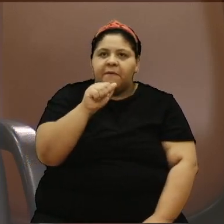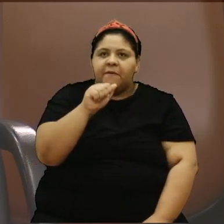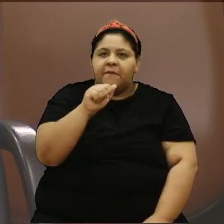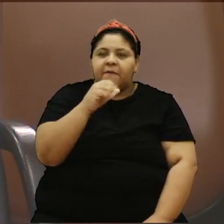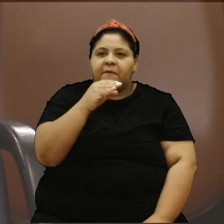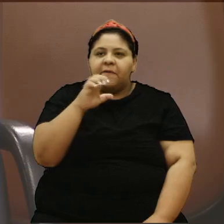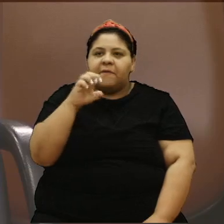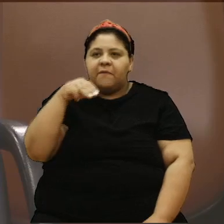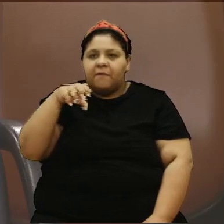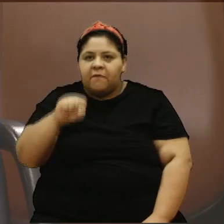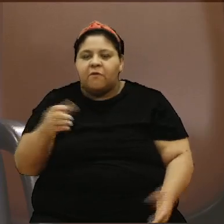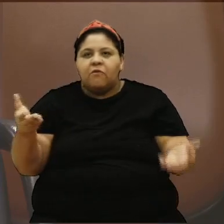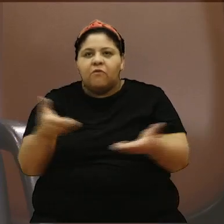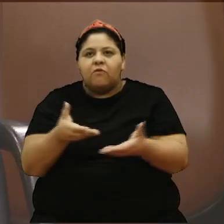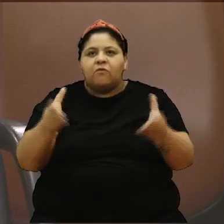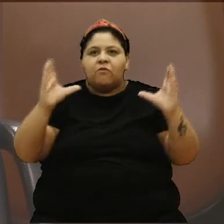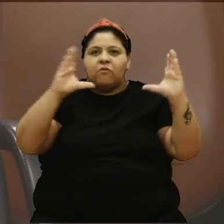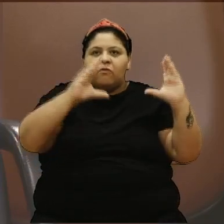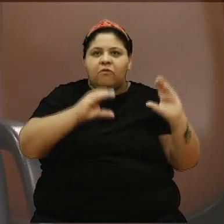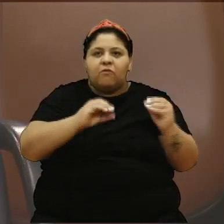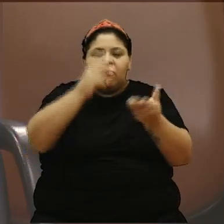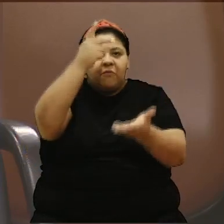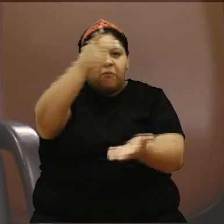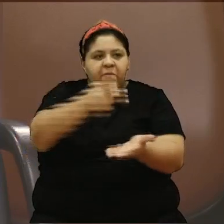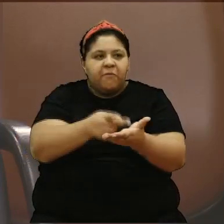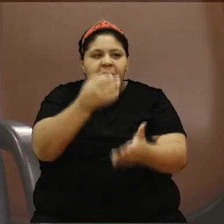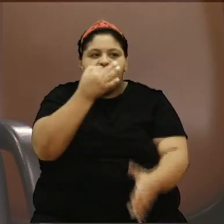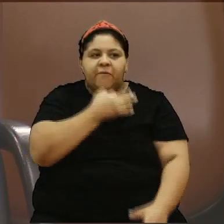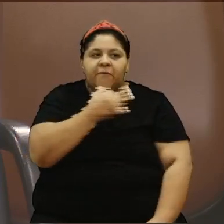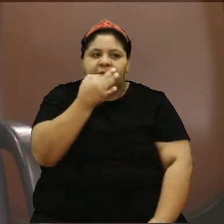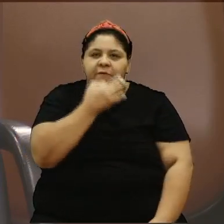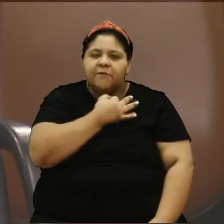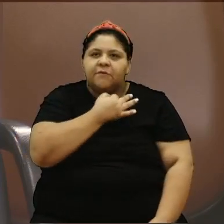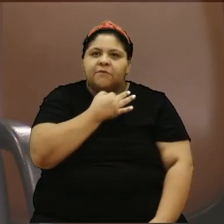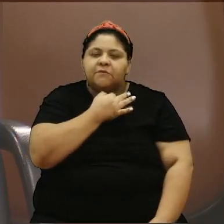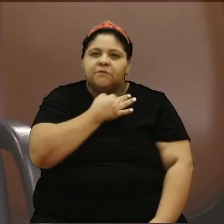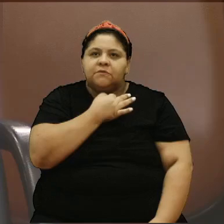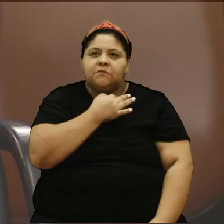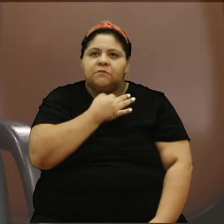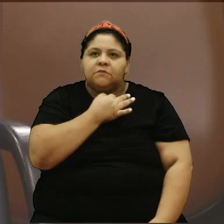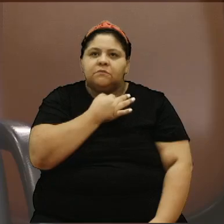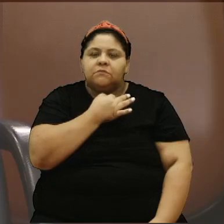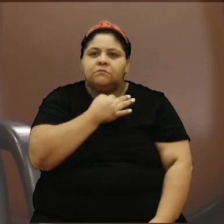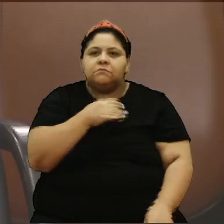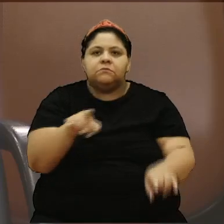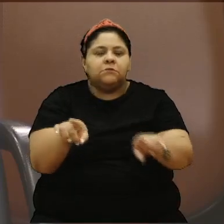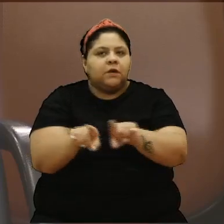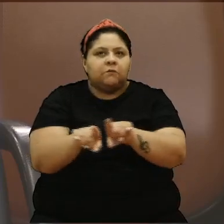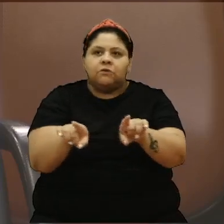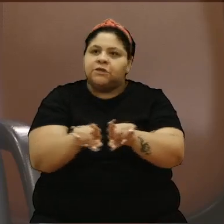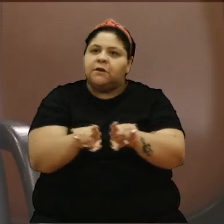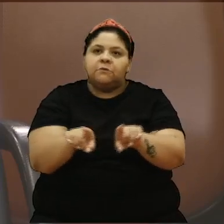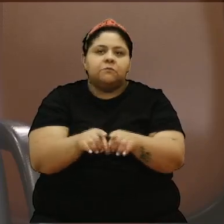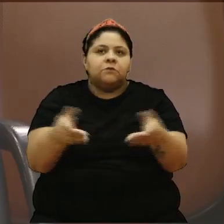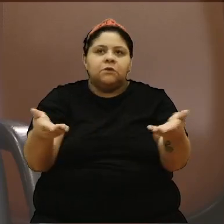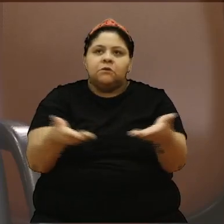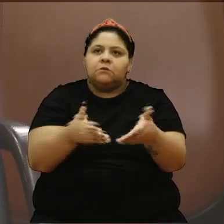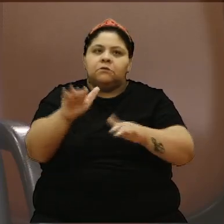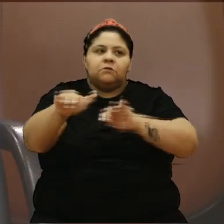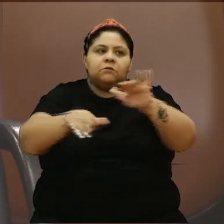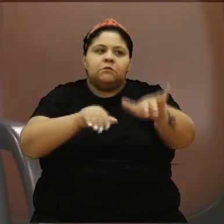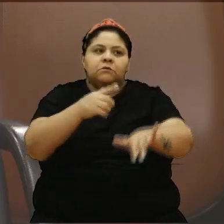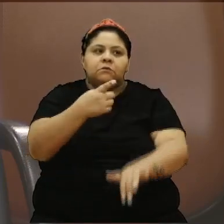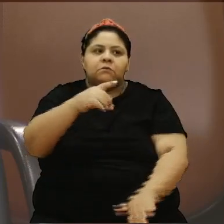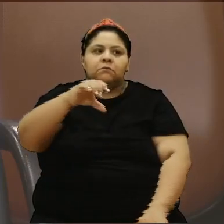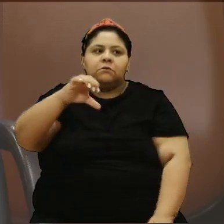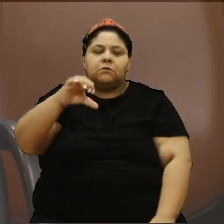à noite recebe o Prêmio Caxias do Sul. Então, eu também gostaria de convidar a todos que hoje, às 19